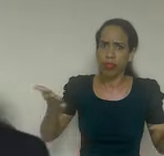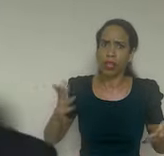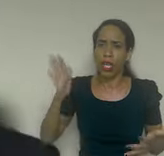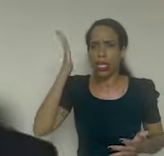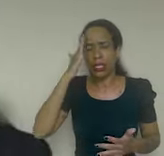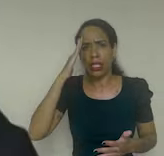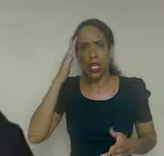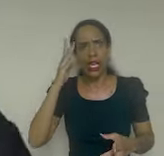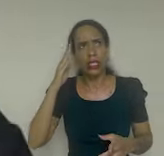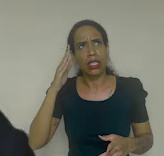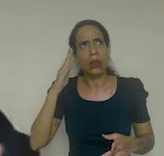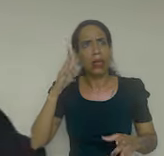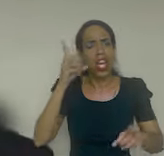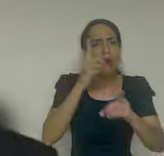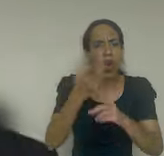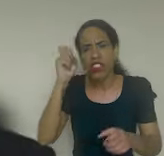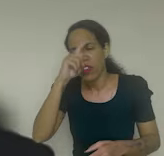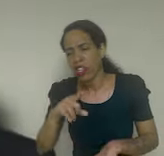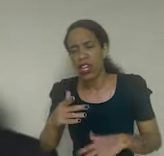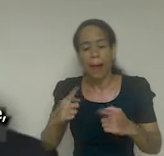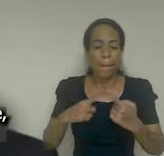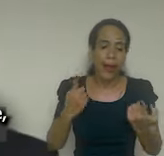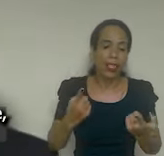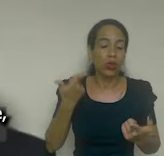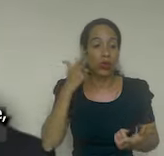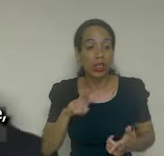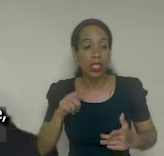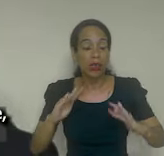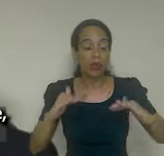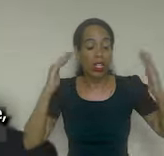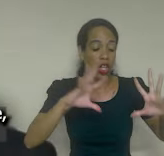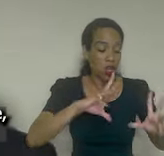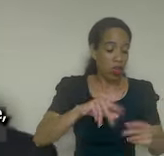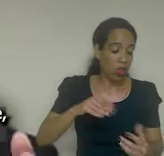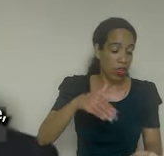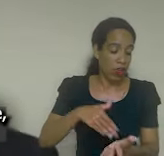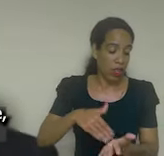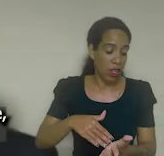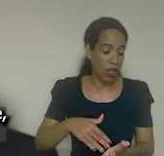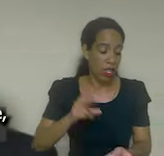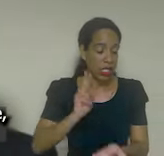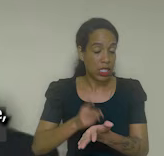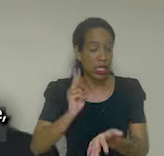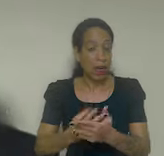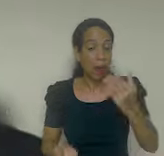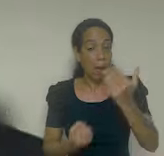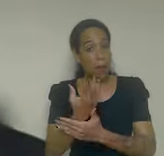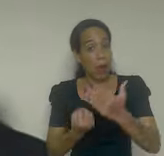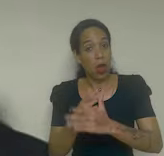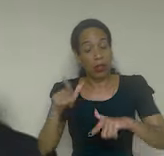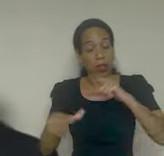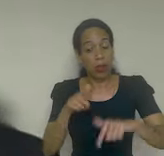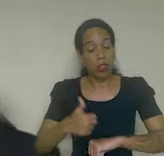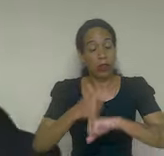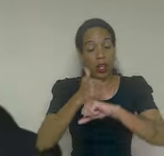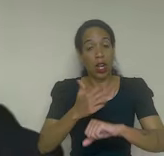A gente sempre encontra um obstáculo aqui, outro obstáculo ali, mas a gente conseguir superar tudo isso e, ao fim e ao cabo, tentar sempre produzir um trabalho de